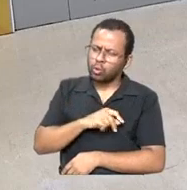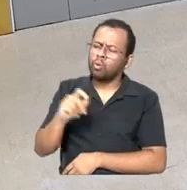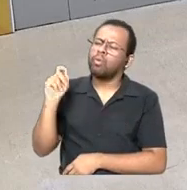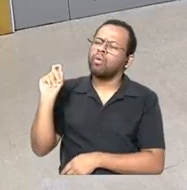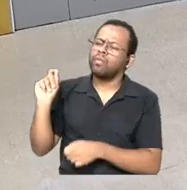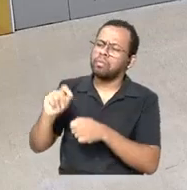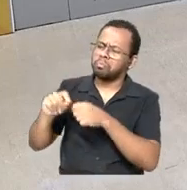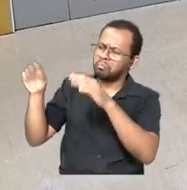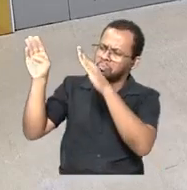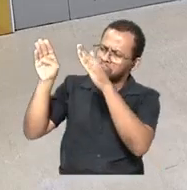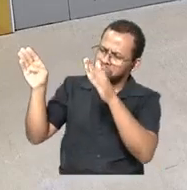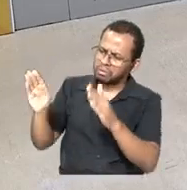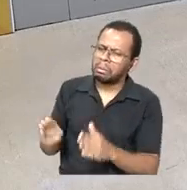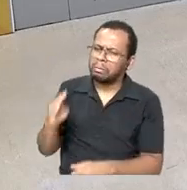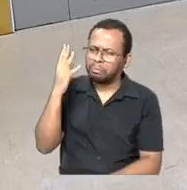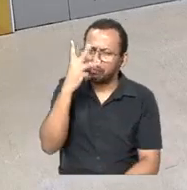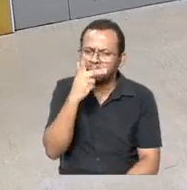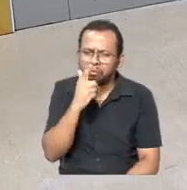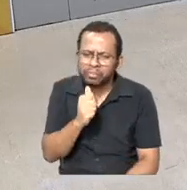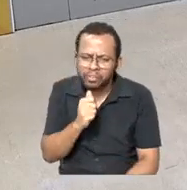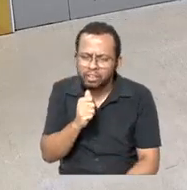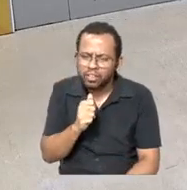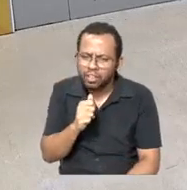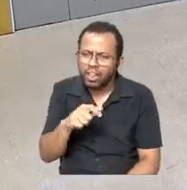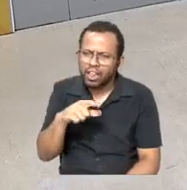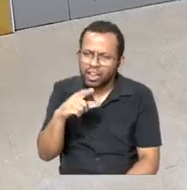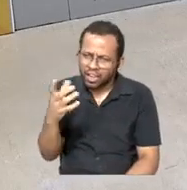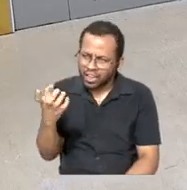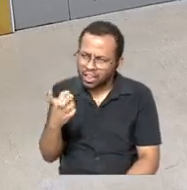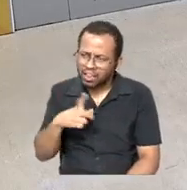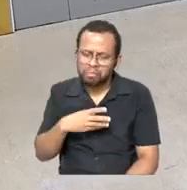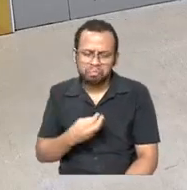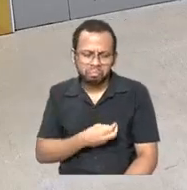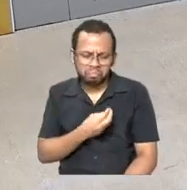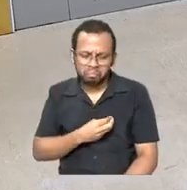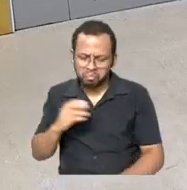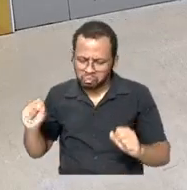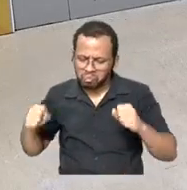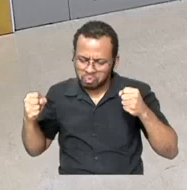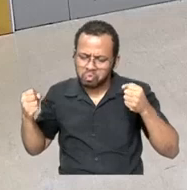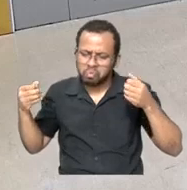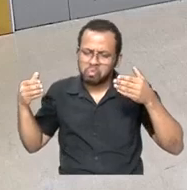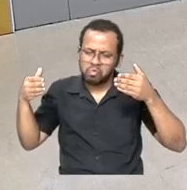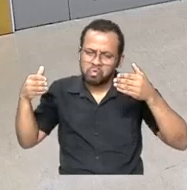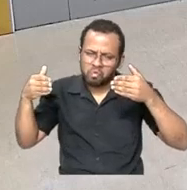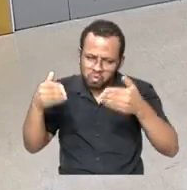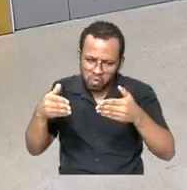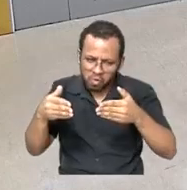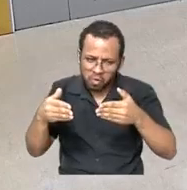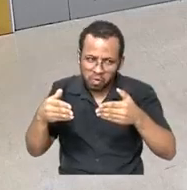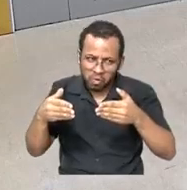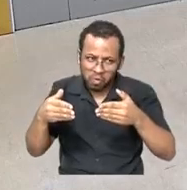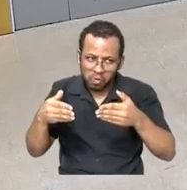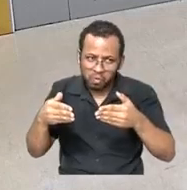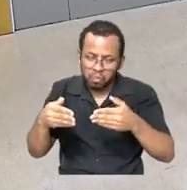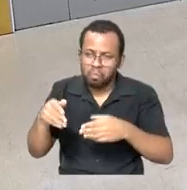exercício meu amor você quer ter uma vida comprometimento foco